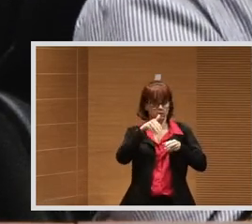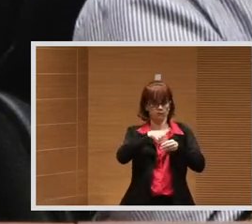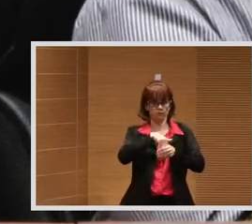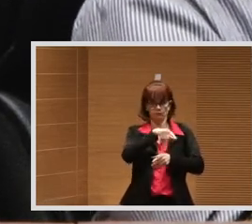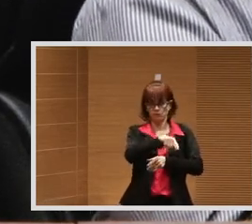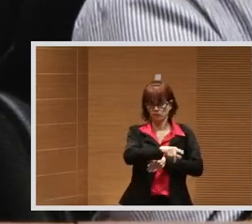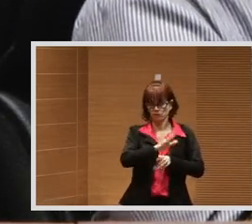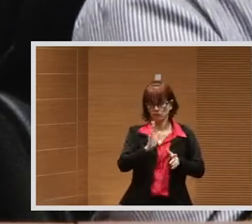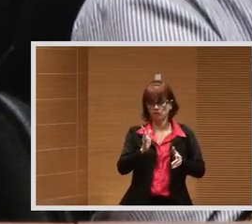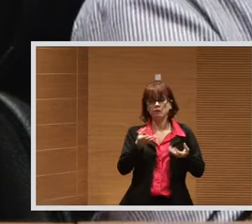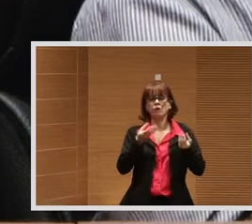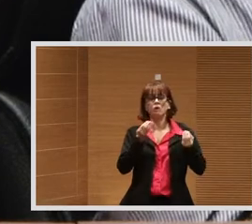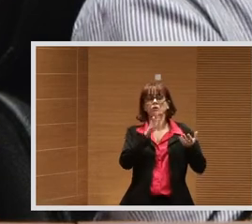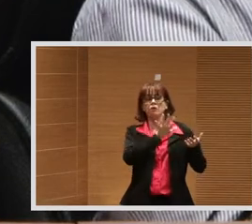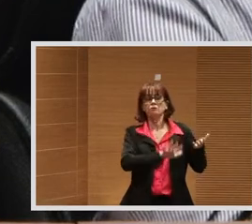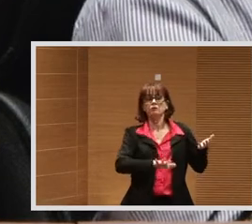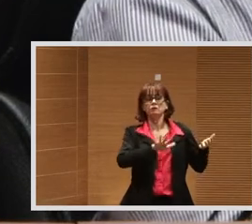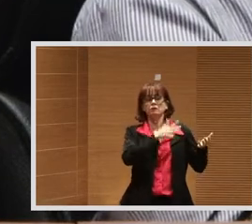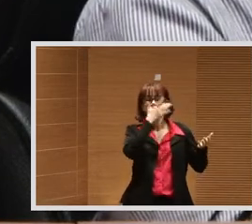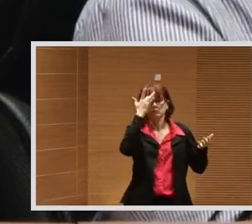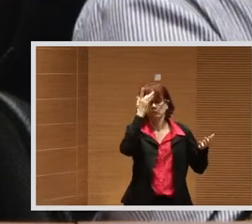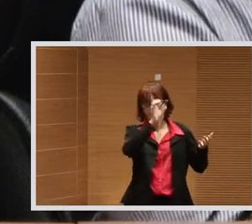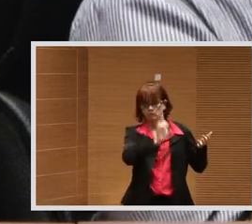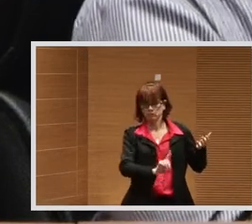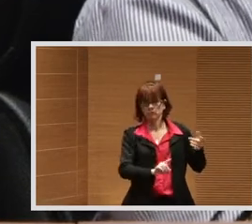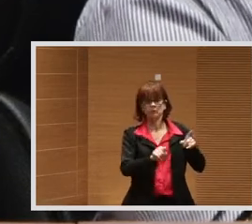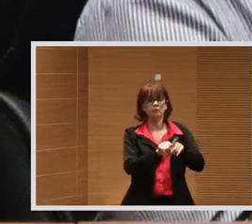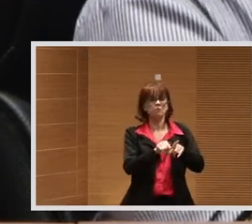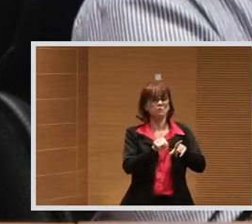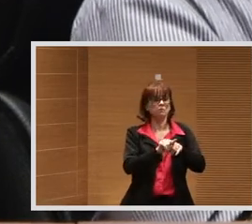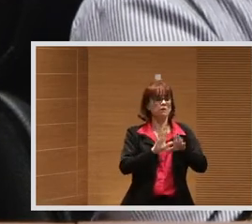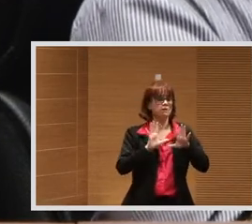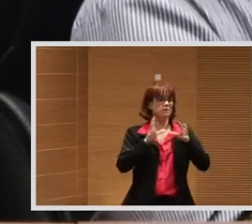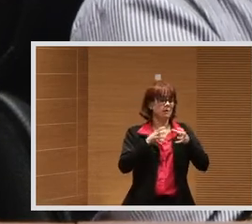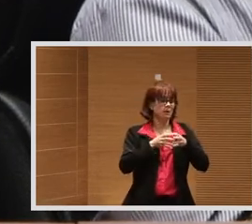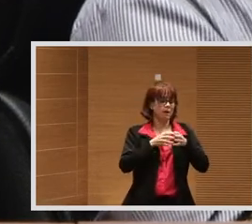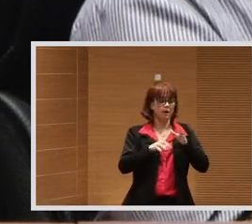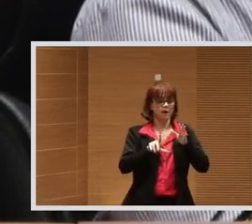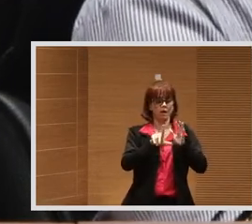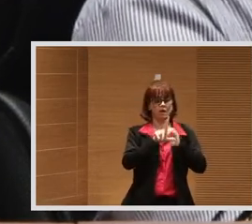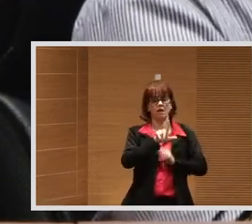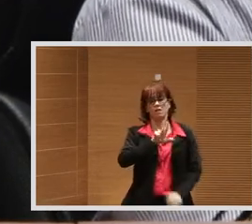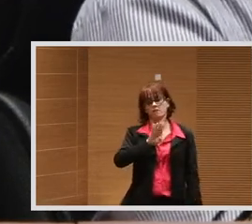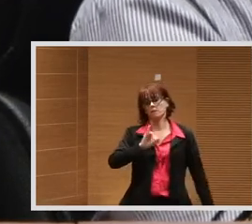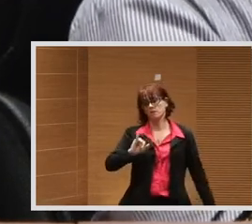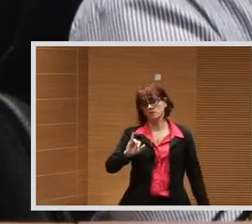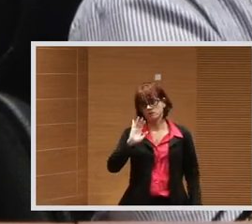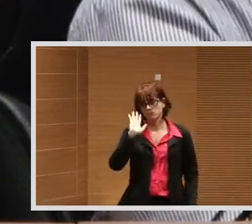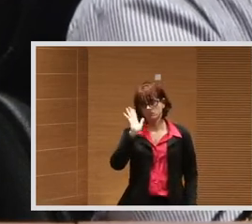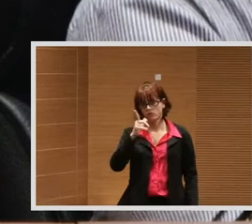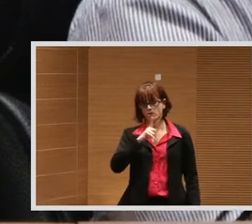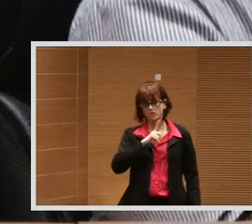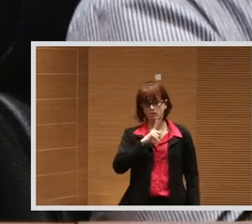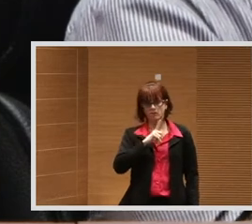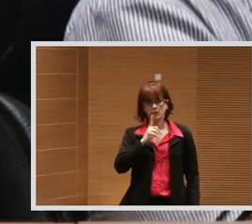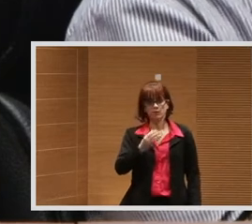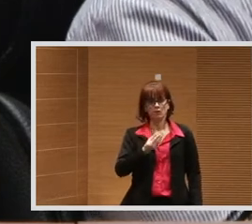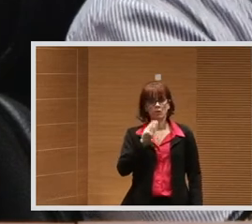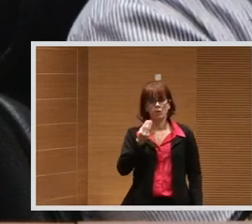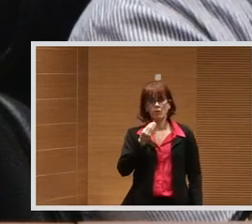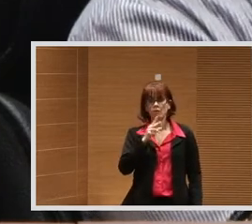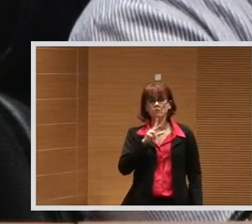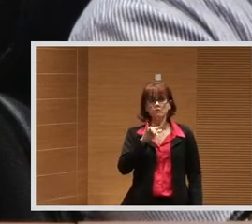campo das pessoas com deficiência. A própria convenção e a Lei Brasileira de Inclusão já prevê mecanismo de como será